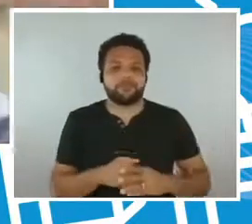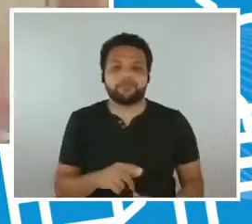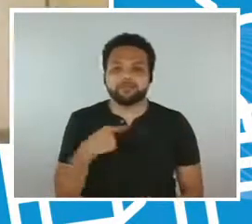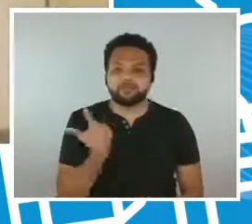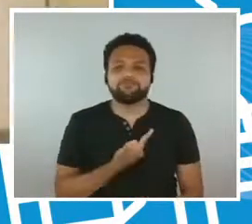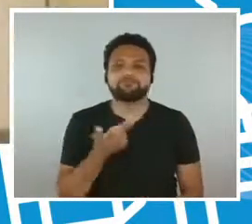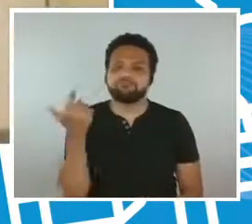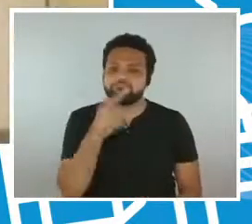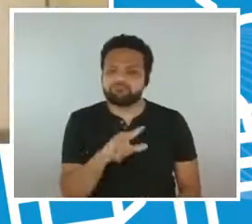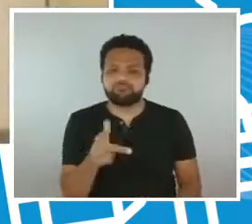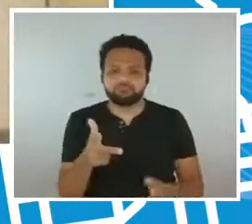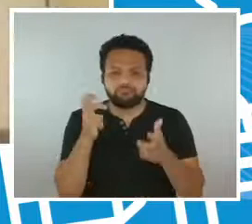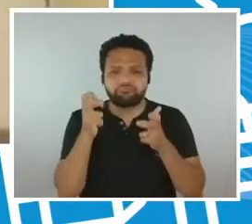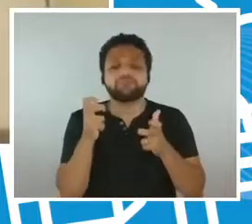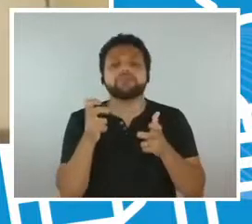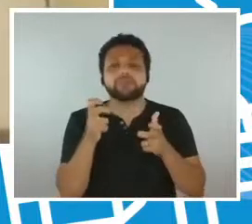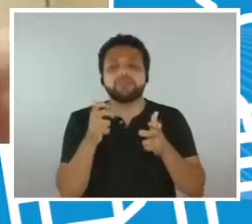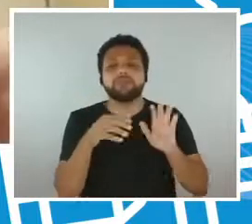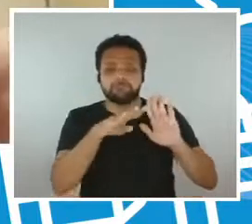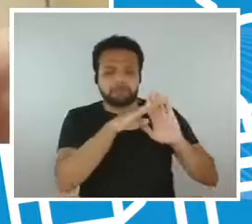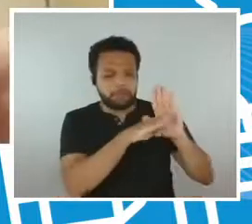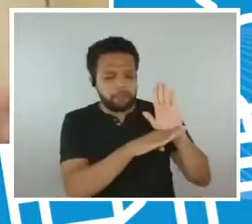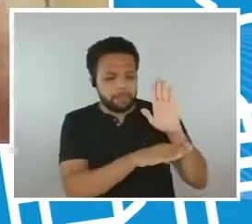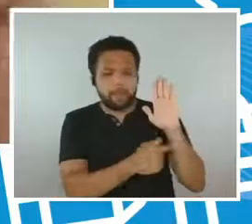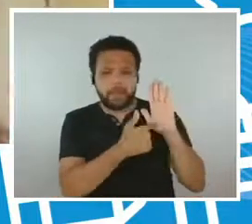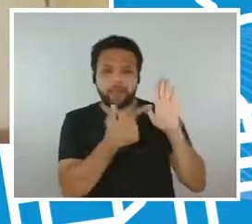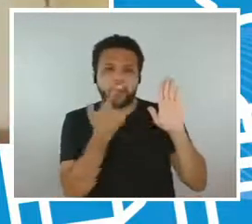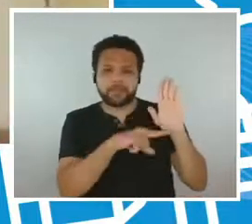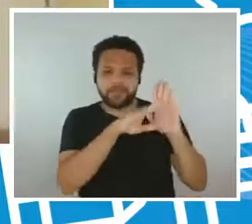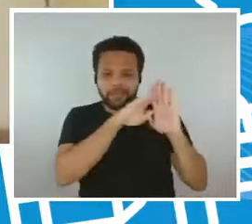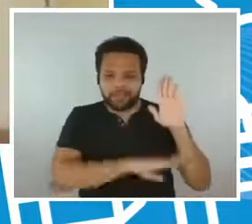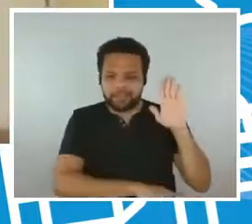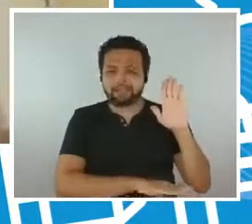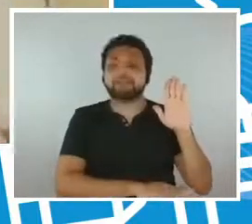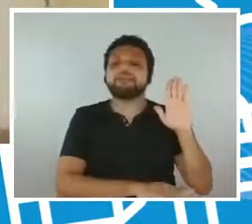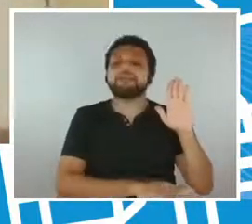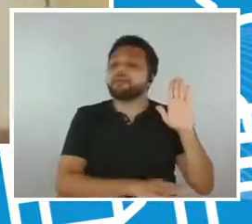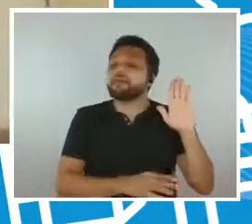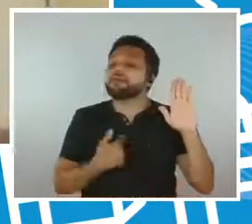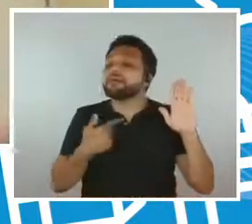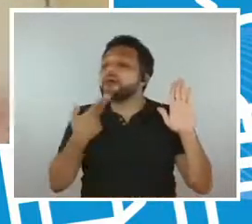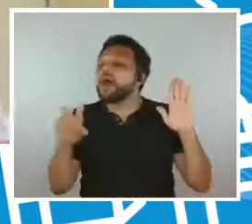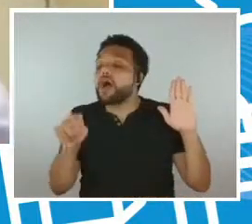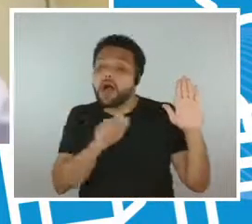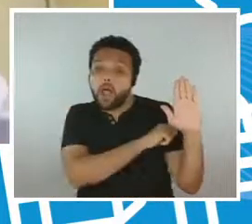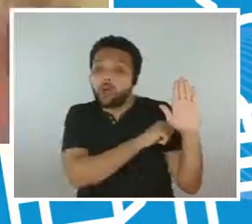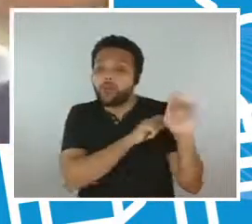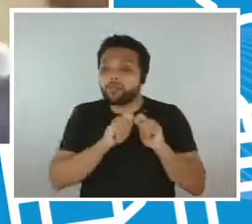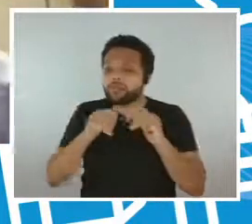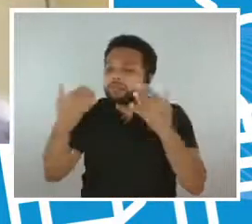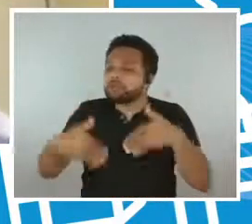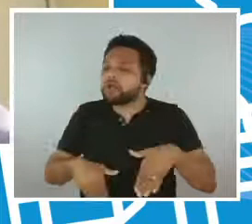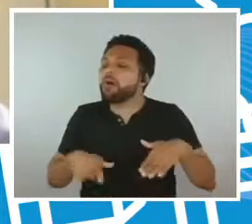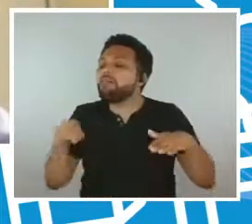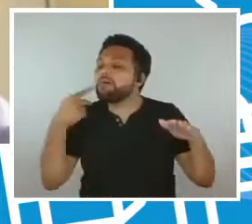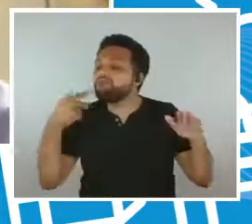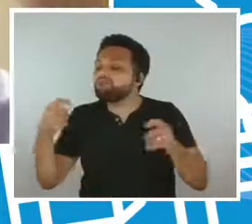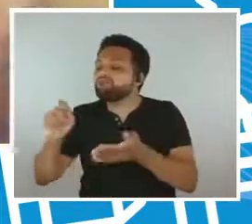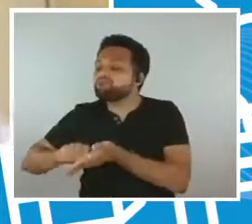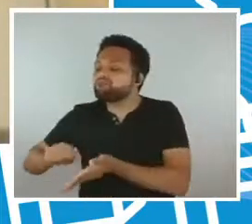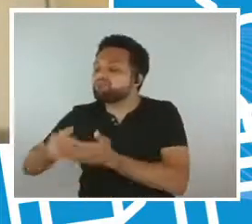esses atributos, dizer que o aluno não apenas obtém um certo número, uma certa proficiência, mas ele pertence a uma certa